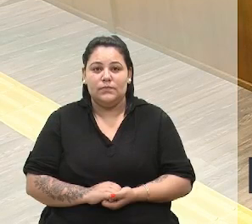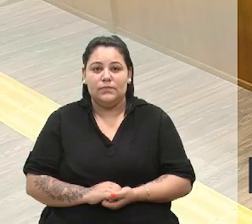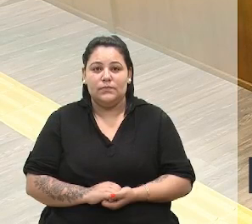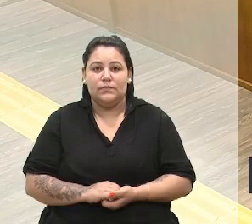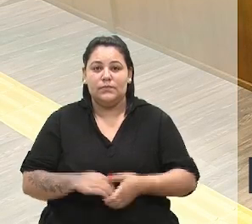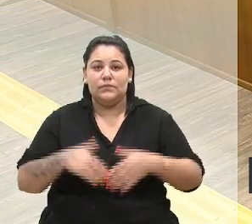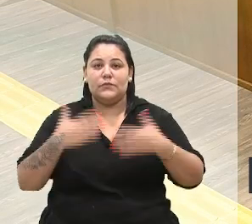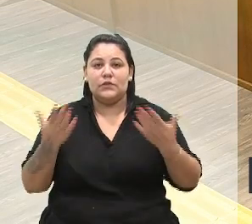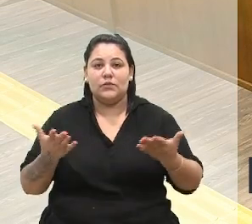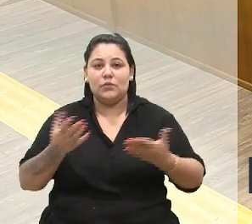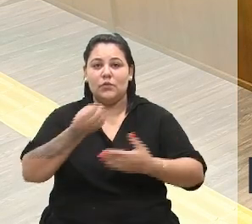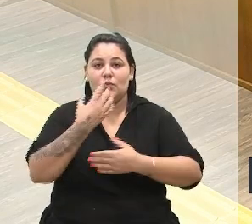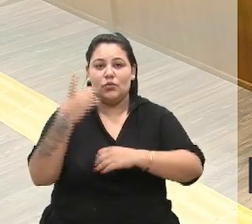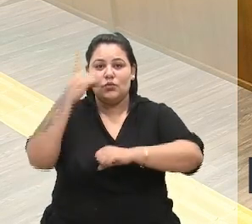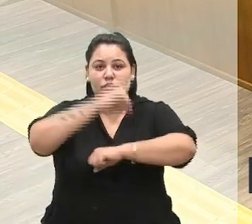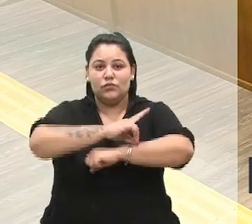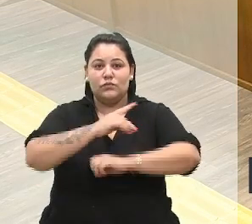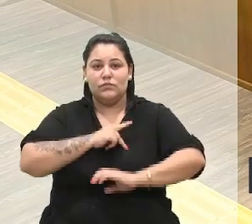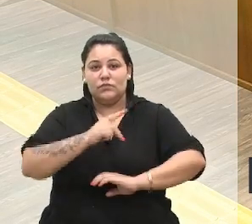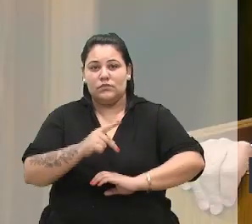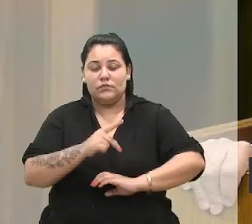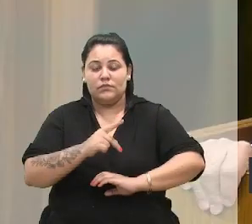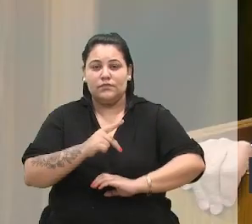Então, bom dia, presidente